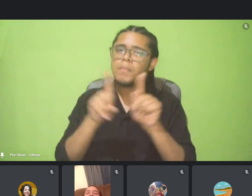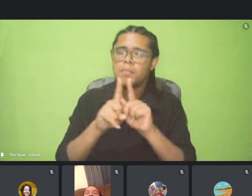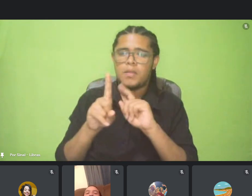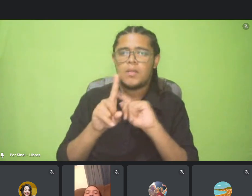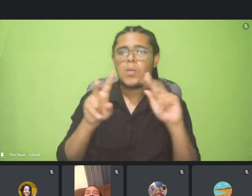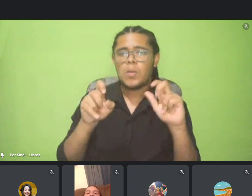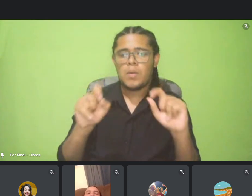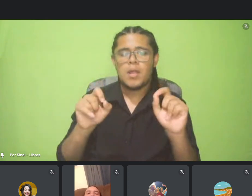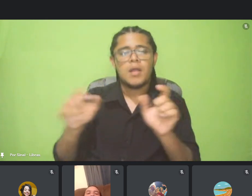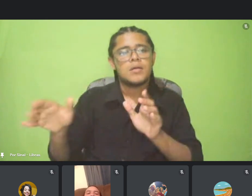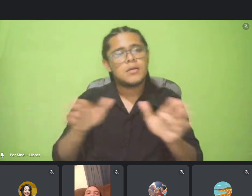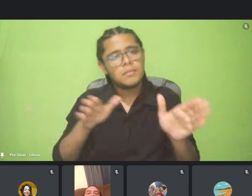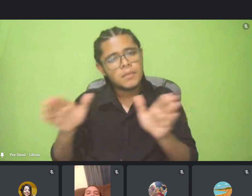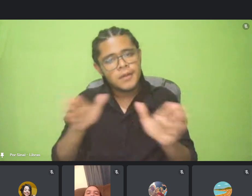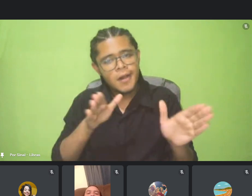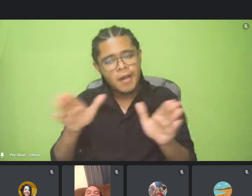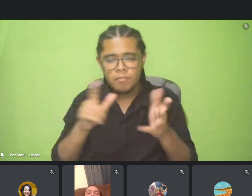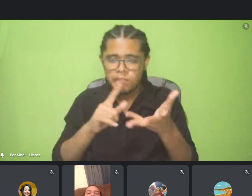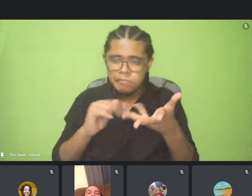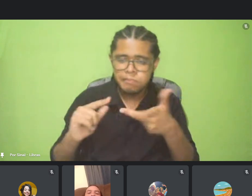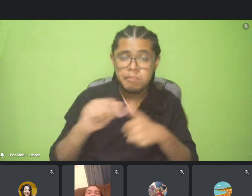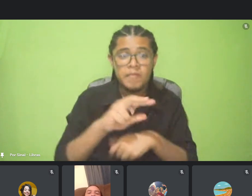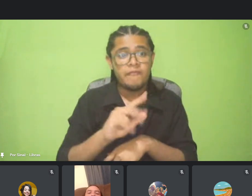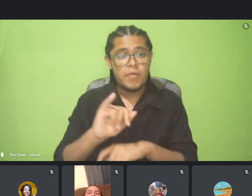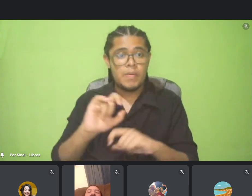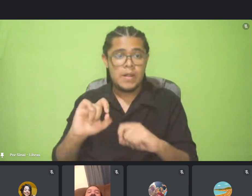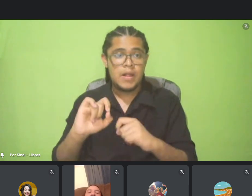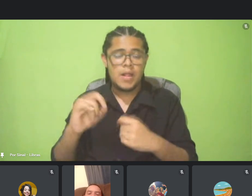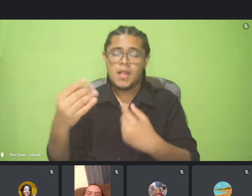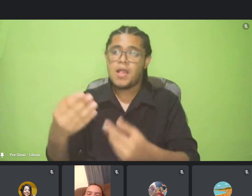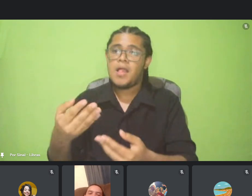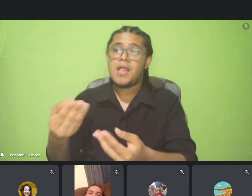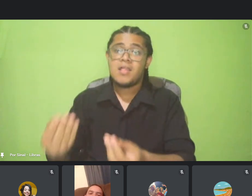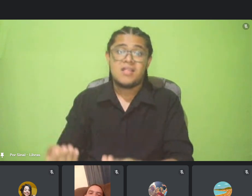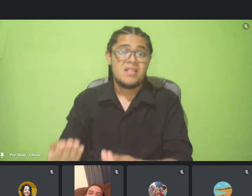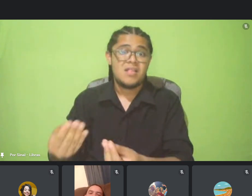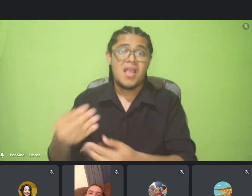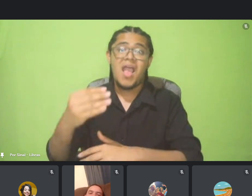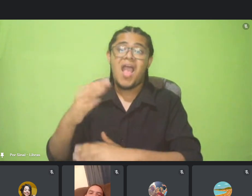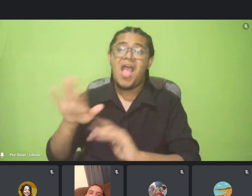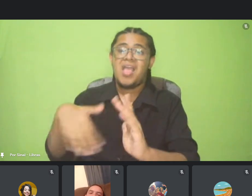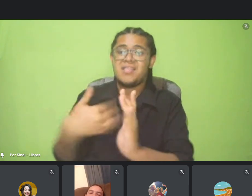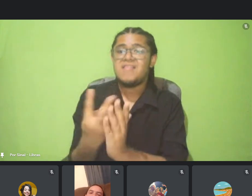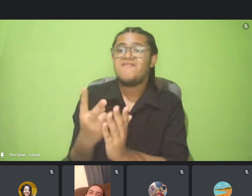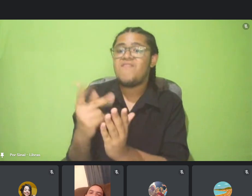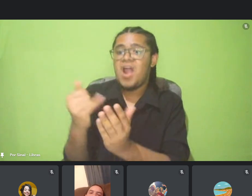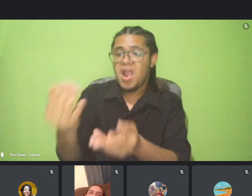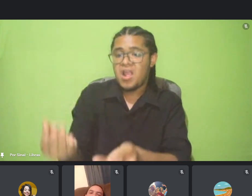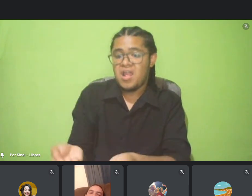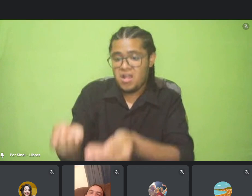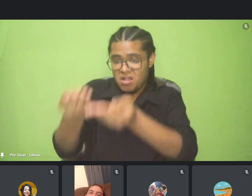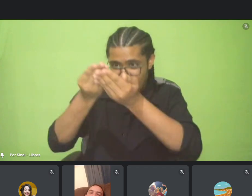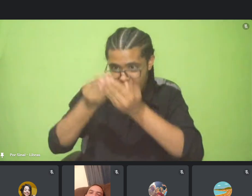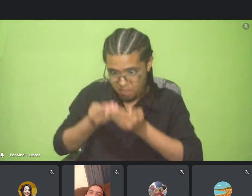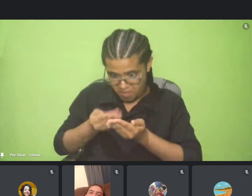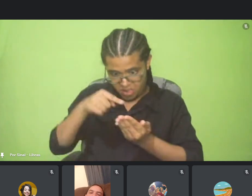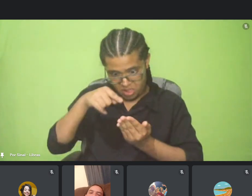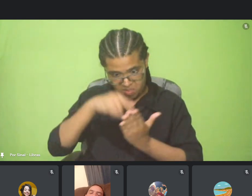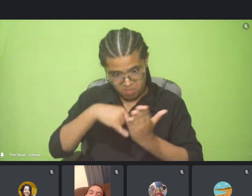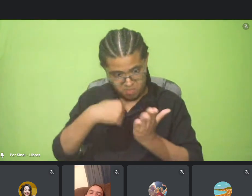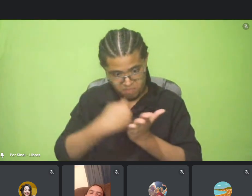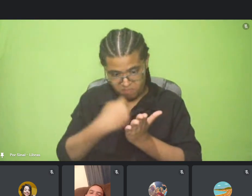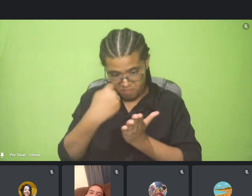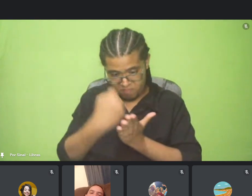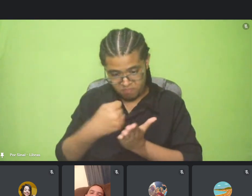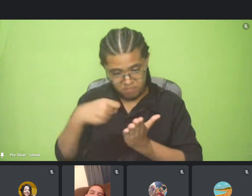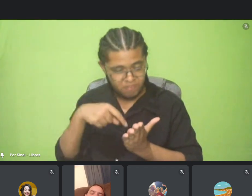acessibilidade, ainda vai vir documento, gente, eu estou ficando, é uma loucura imaginar que a gente está em julho, ainda vai vir documento, esse dinheiro tem